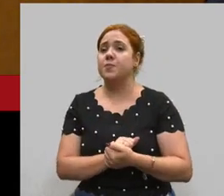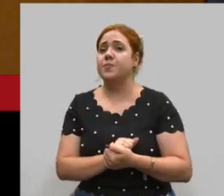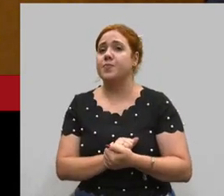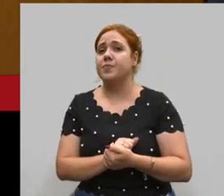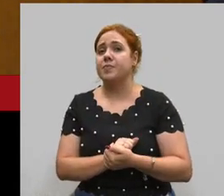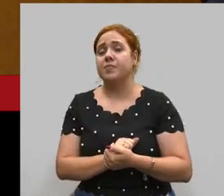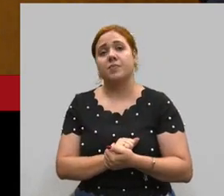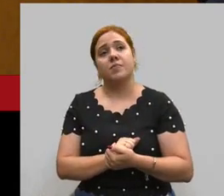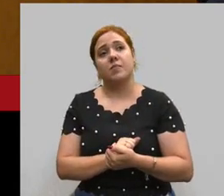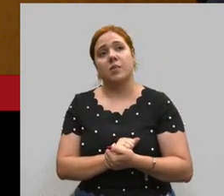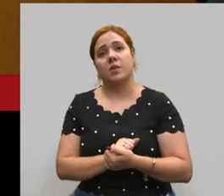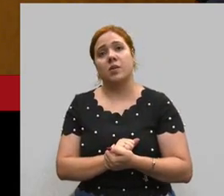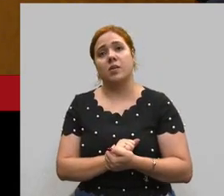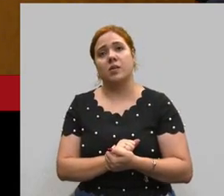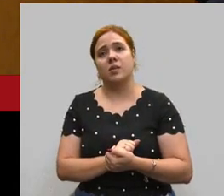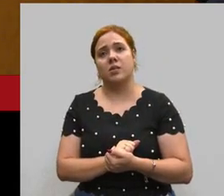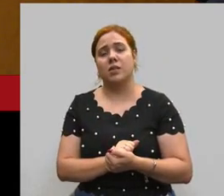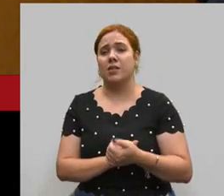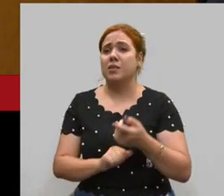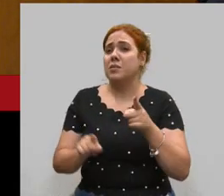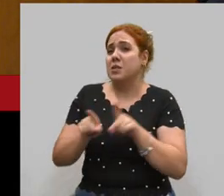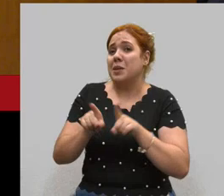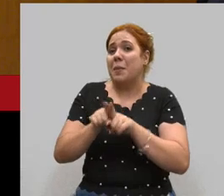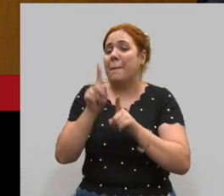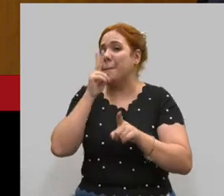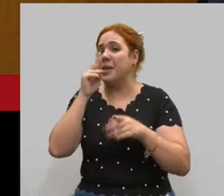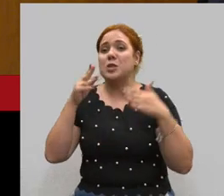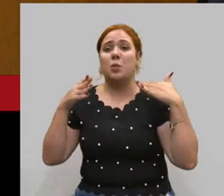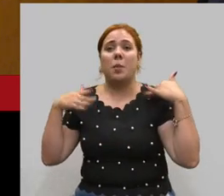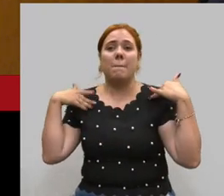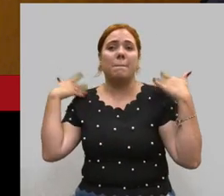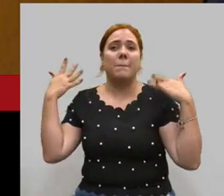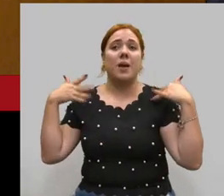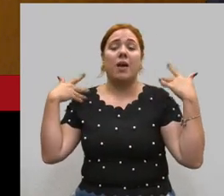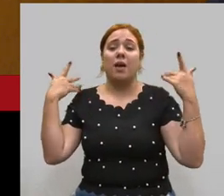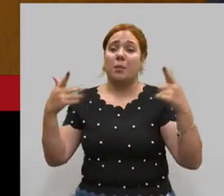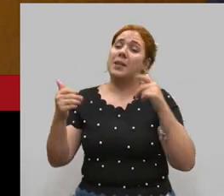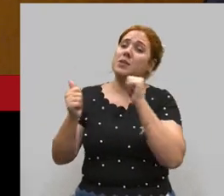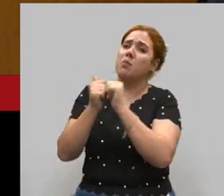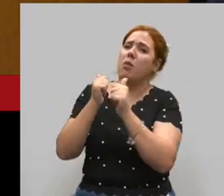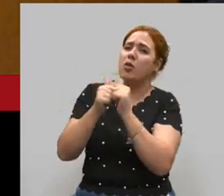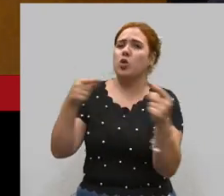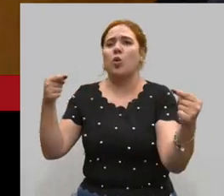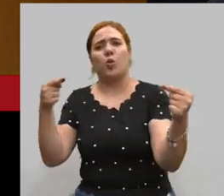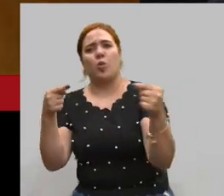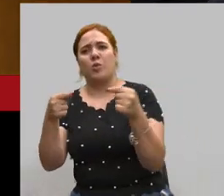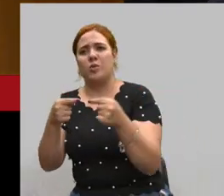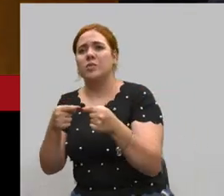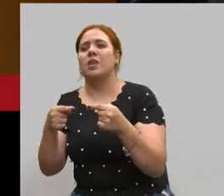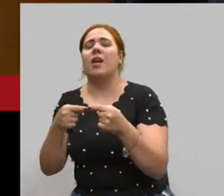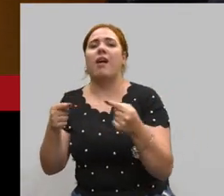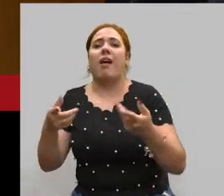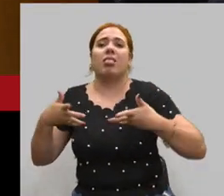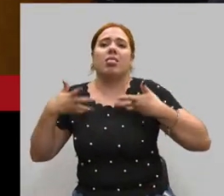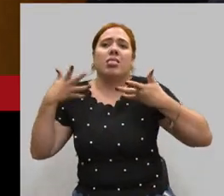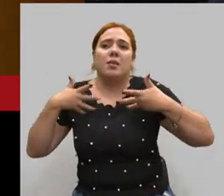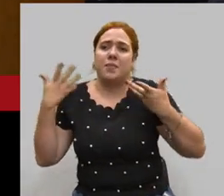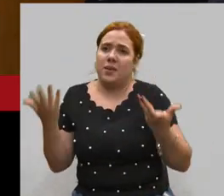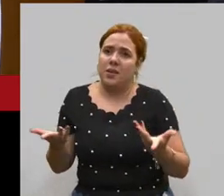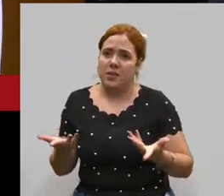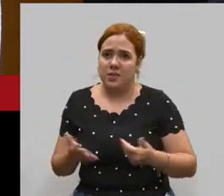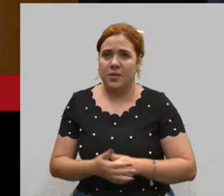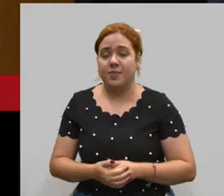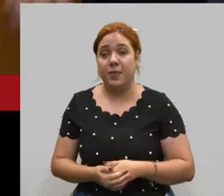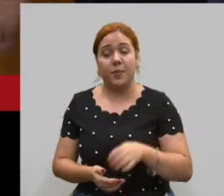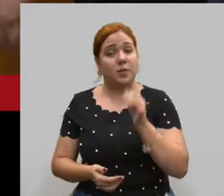mais até recreativa mesmo que vai tornar o esporte mais agradável Então isso é muito importante hoje o custo de